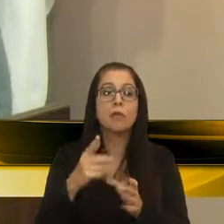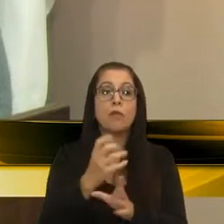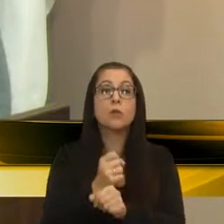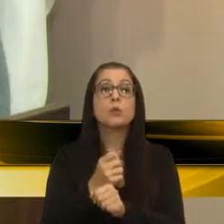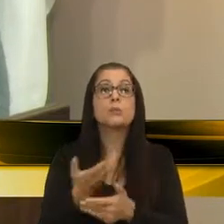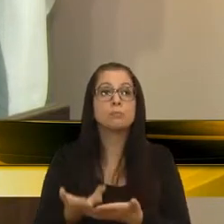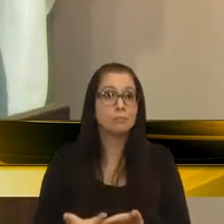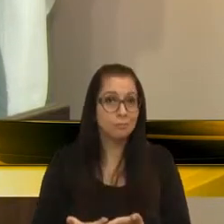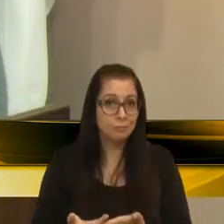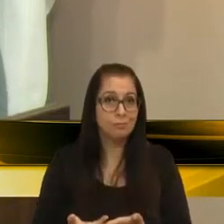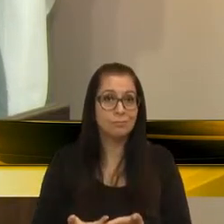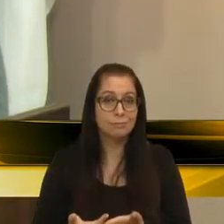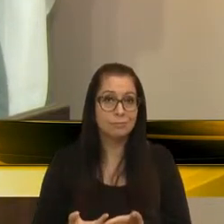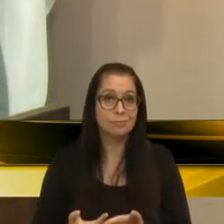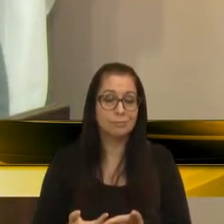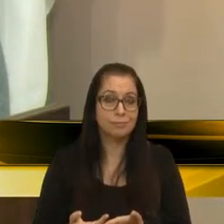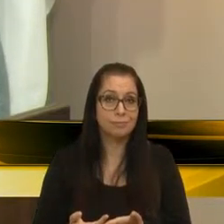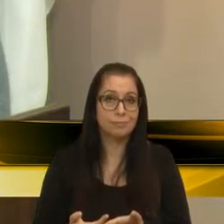cálculos